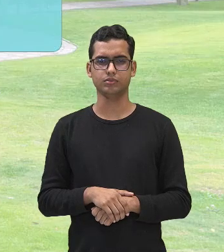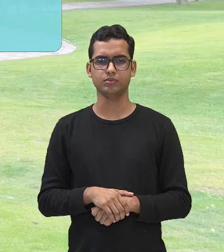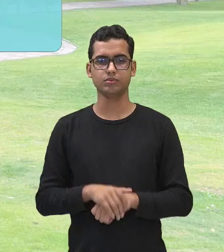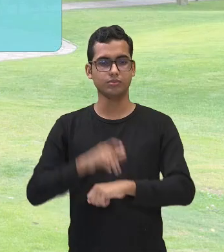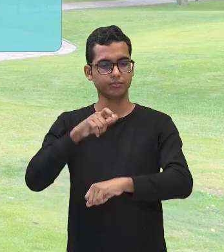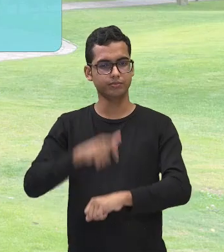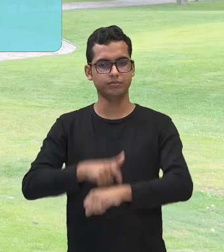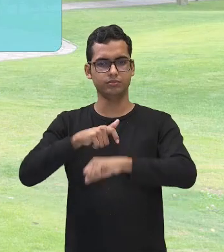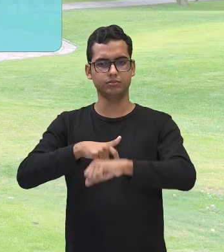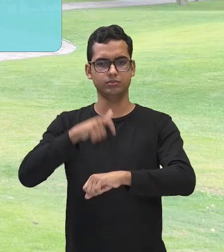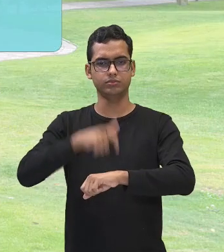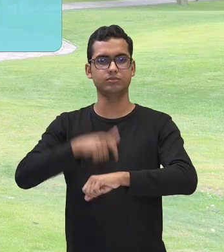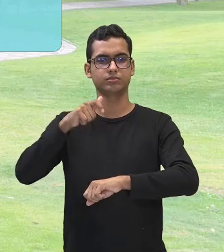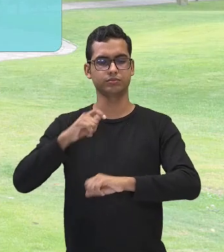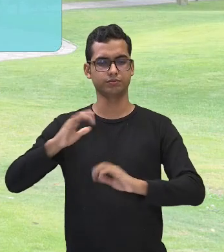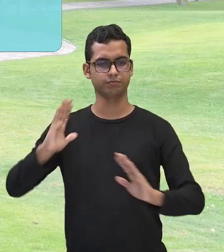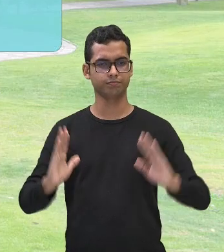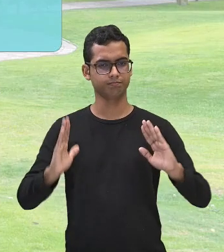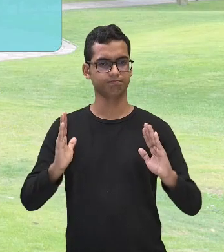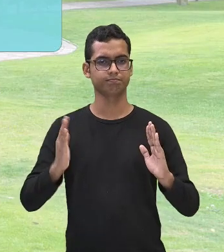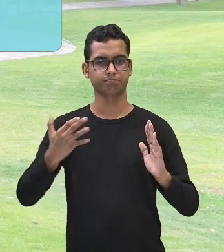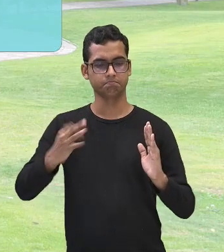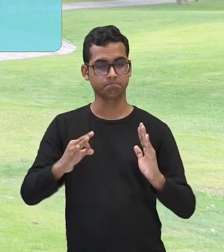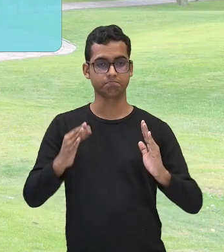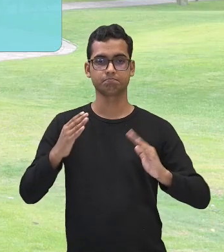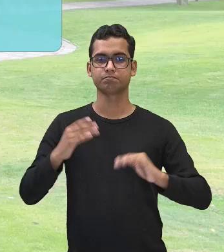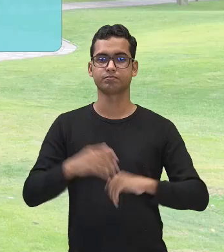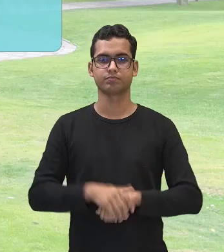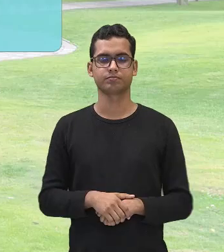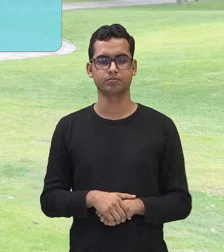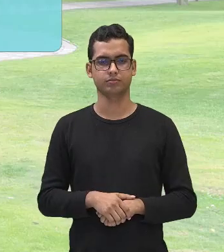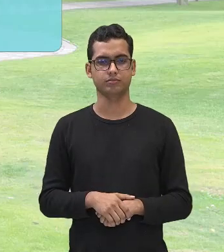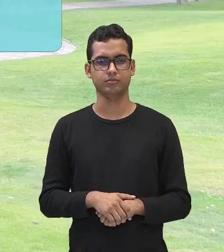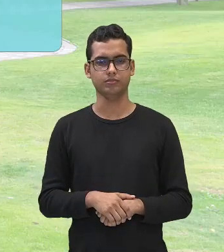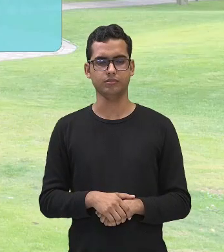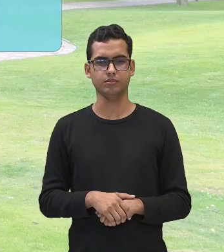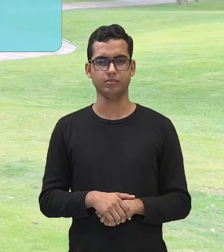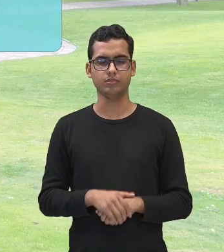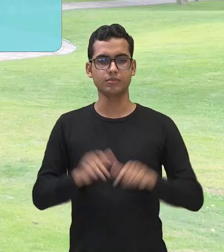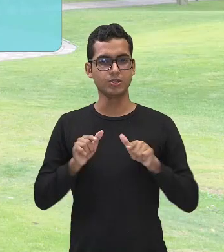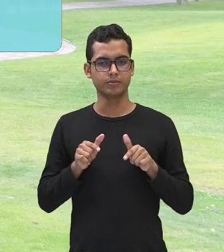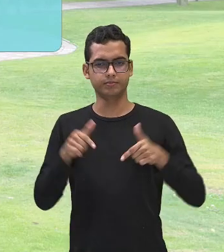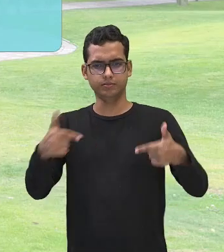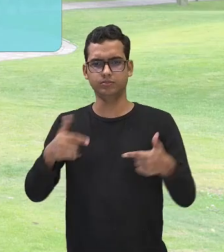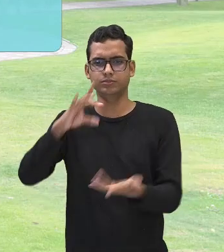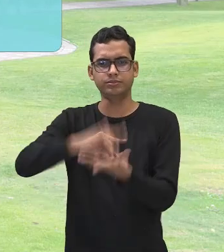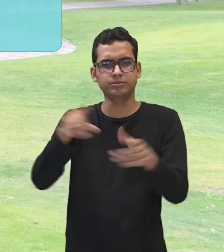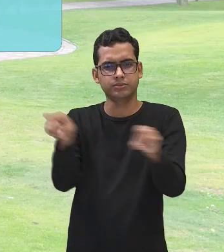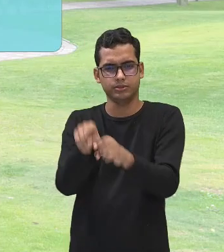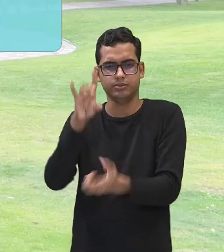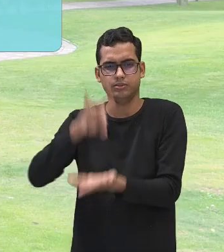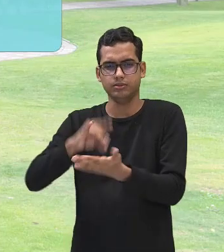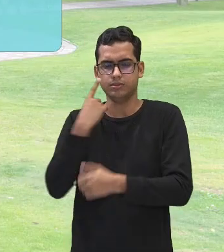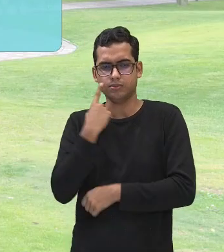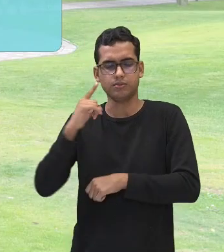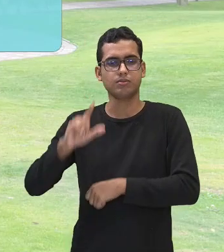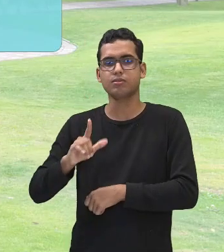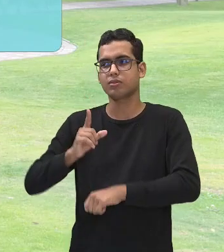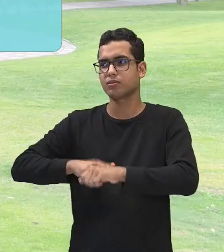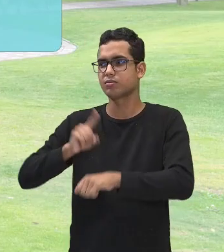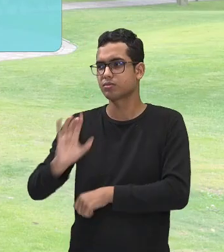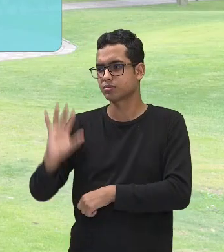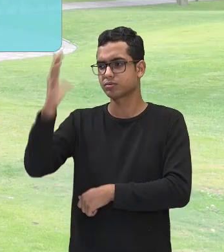momento. Deste momento em que eu estou falando. Então, a ação ela está sendo realizada no momento da